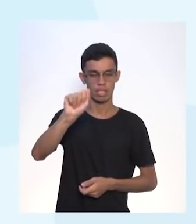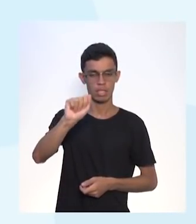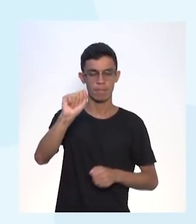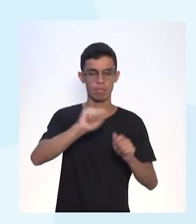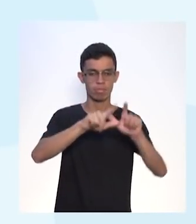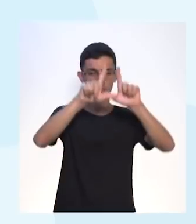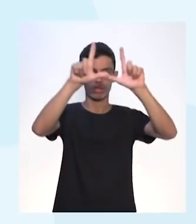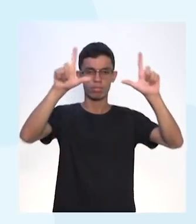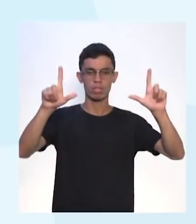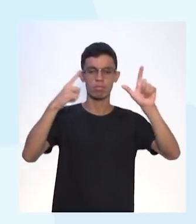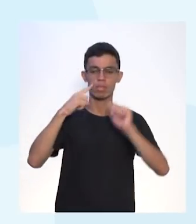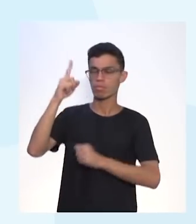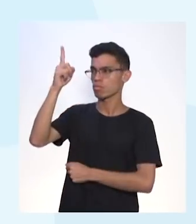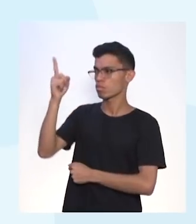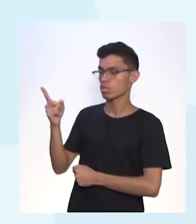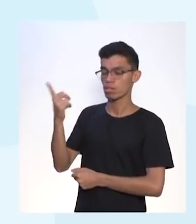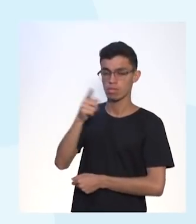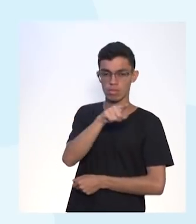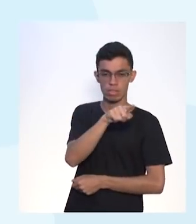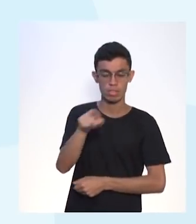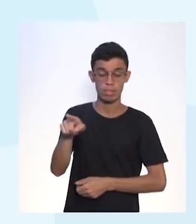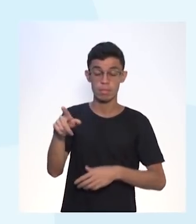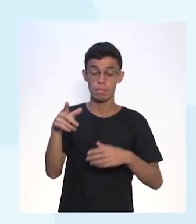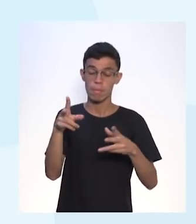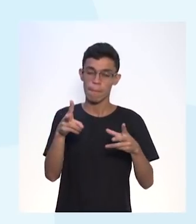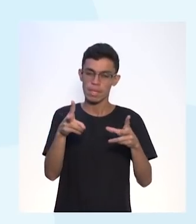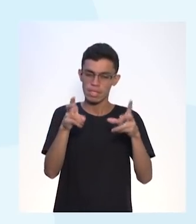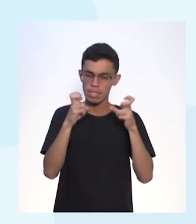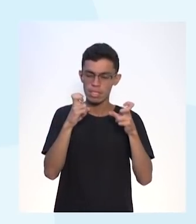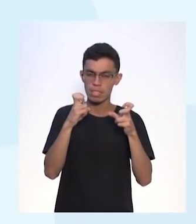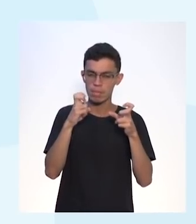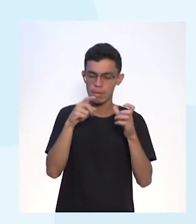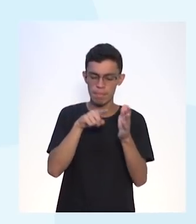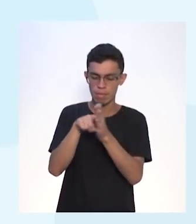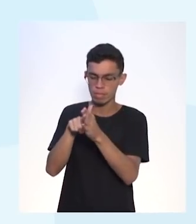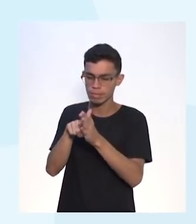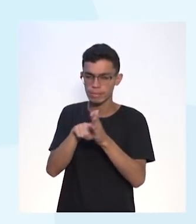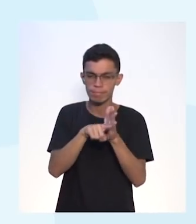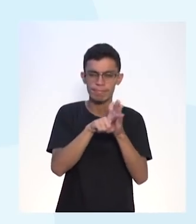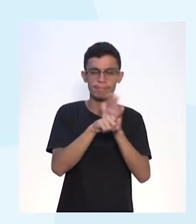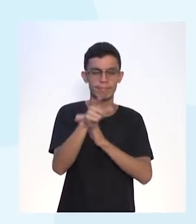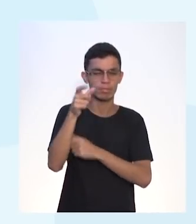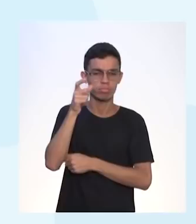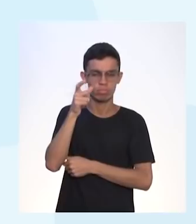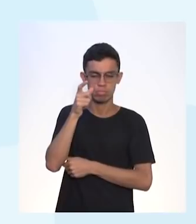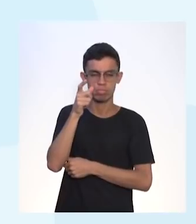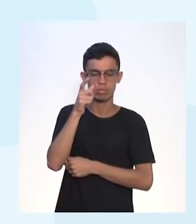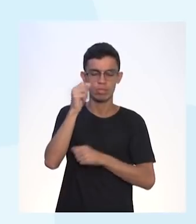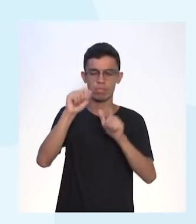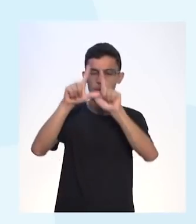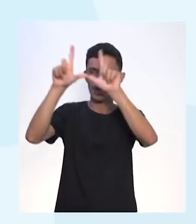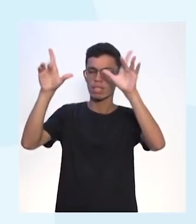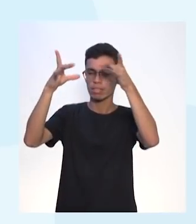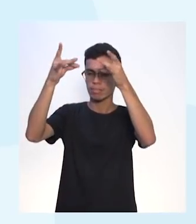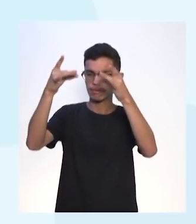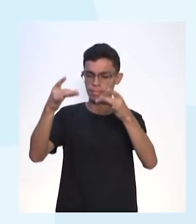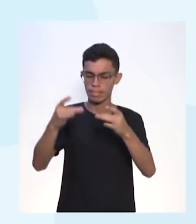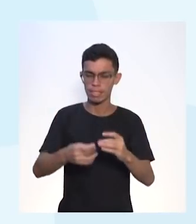terão de dar uma analisada nesse cartaz, mas em todos os detalhes, por gentileza. E, além